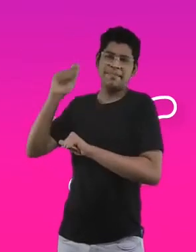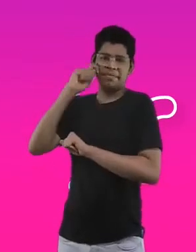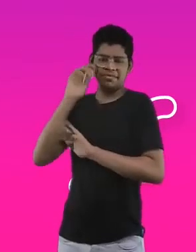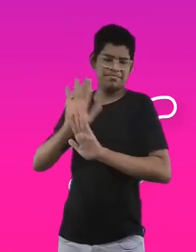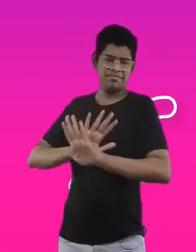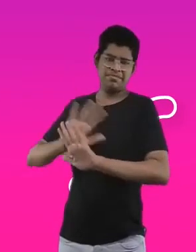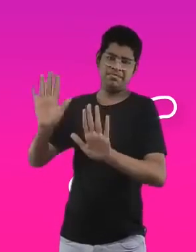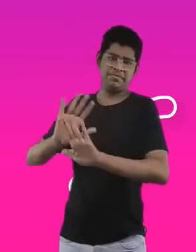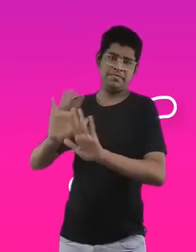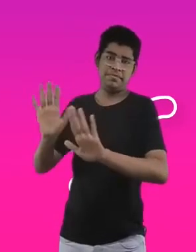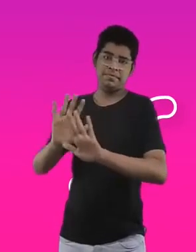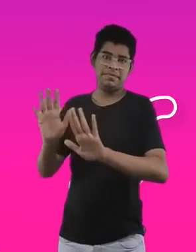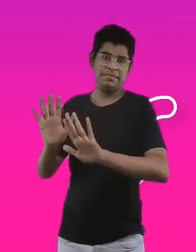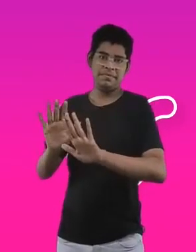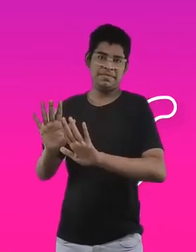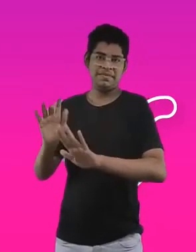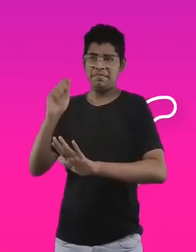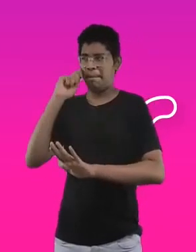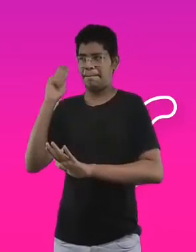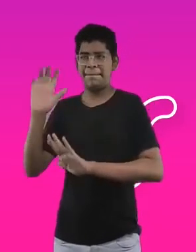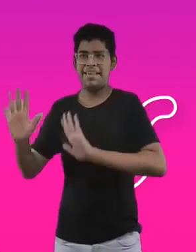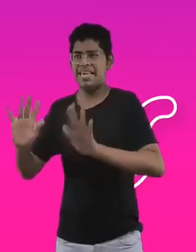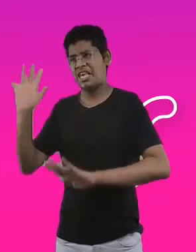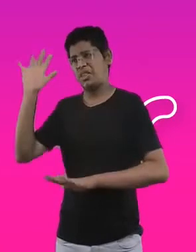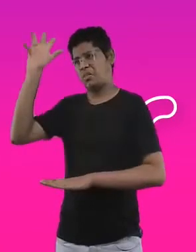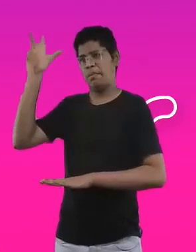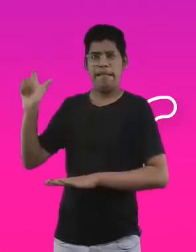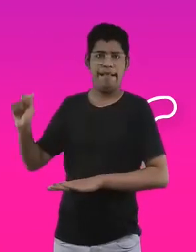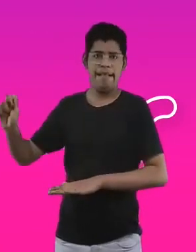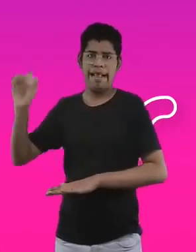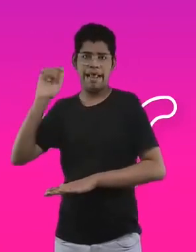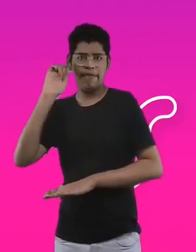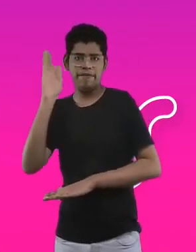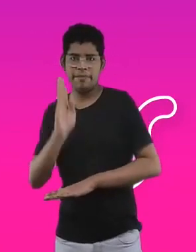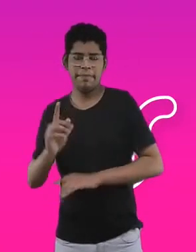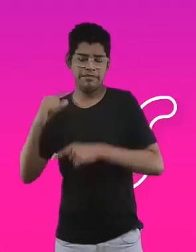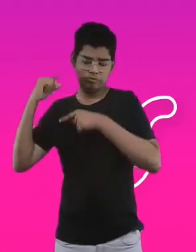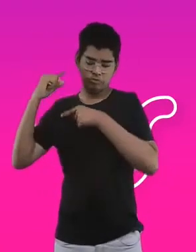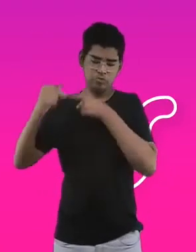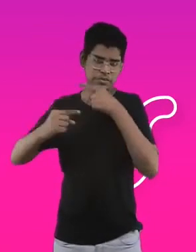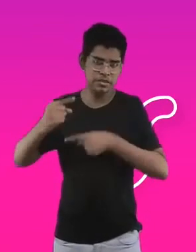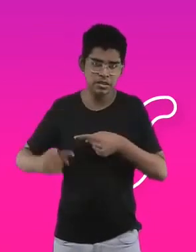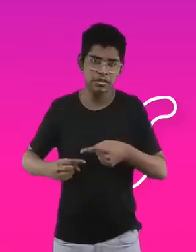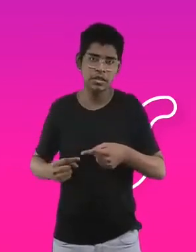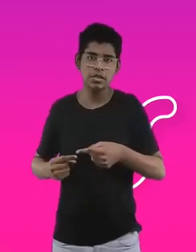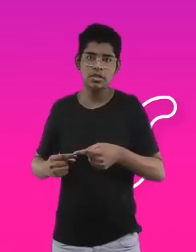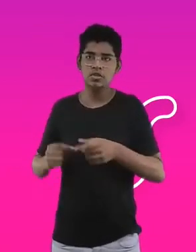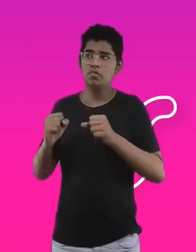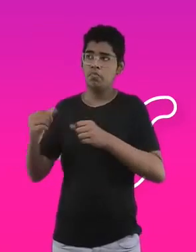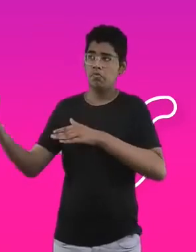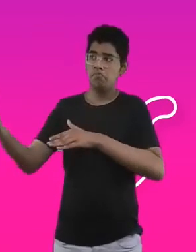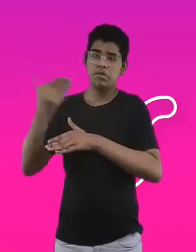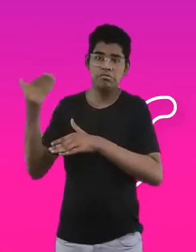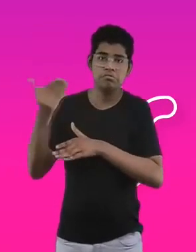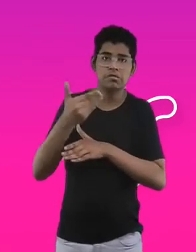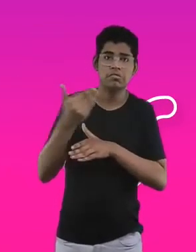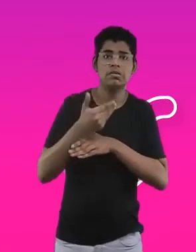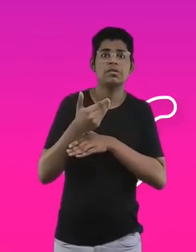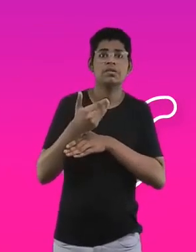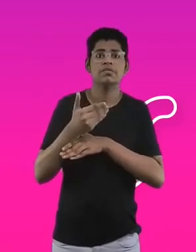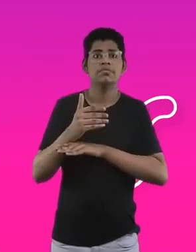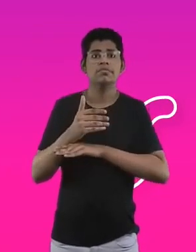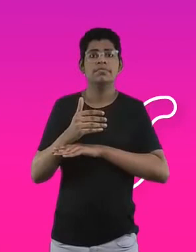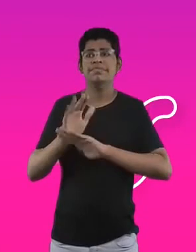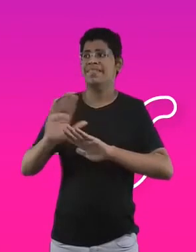o povo preto, o povo afrodescendente, como a Zaika bem pontua, possa acessar. É muito